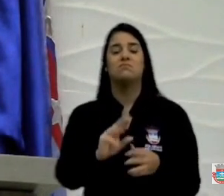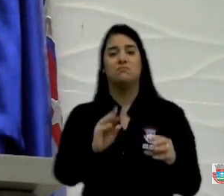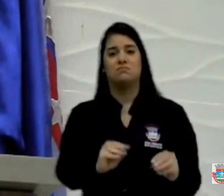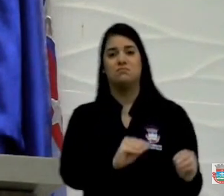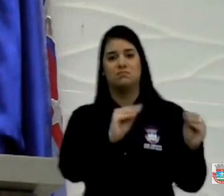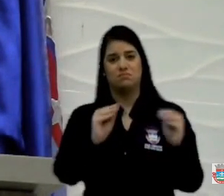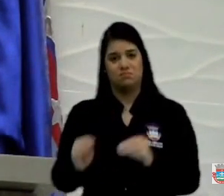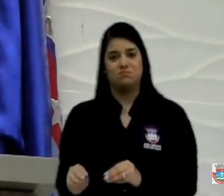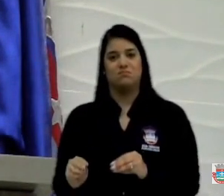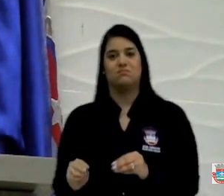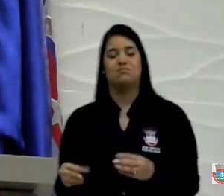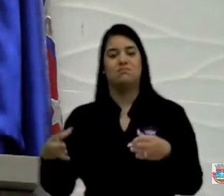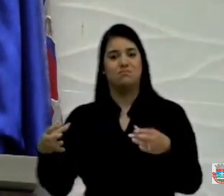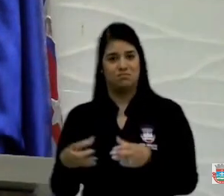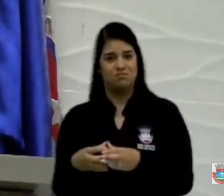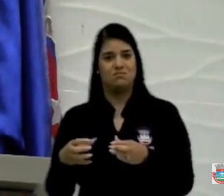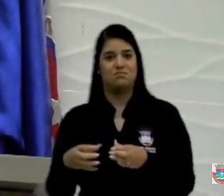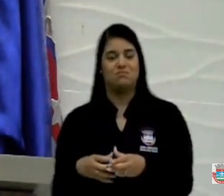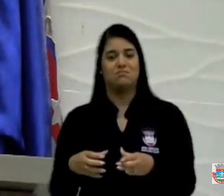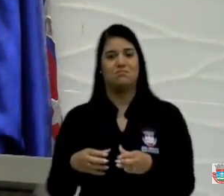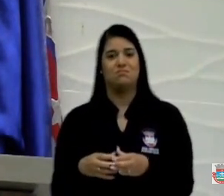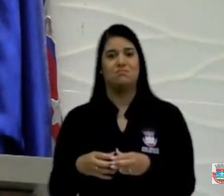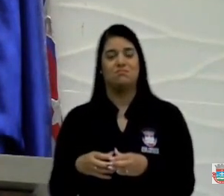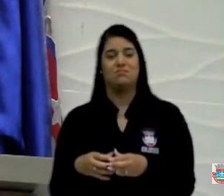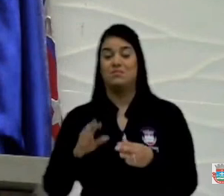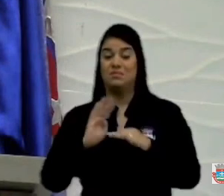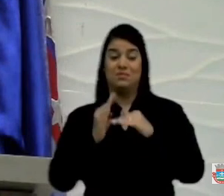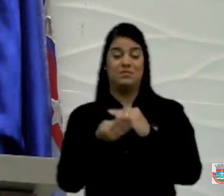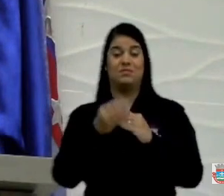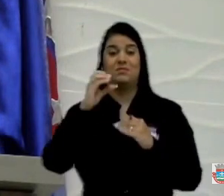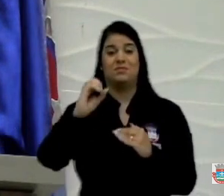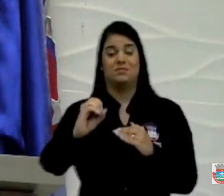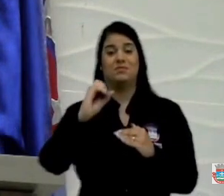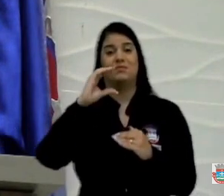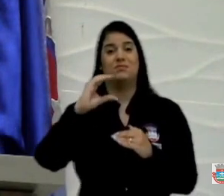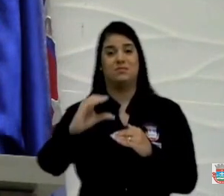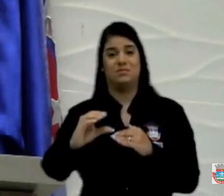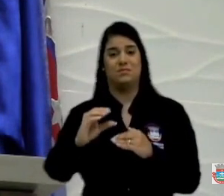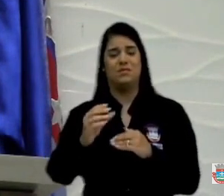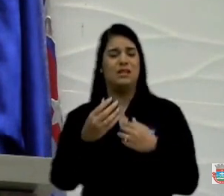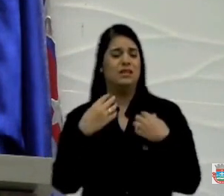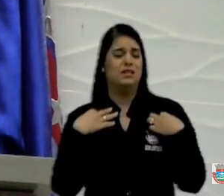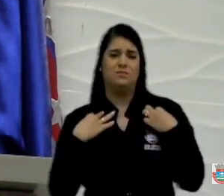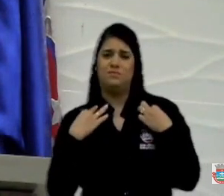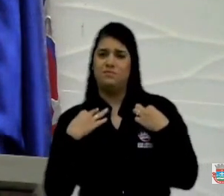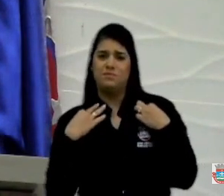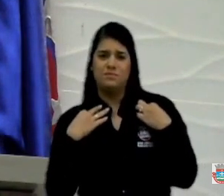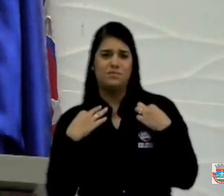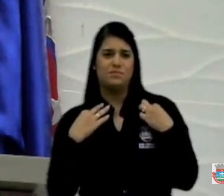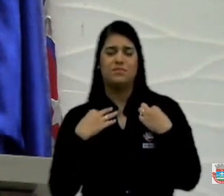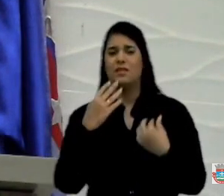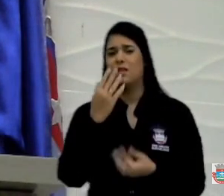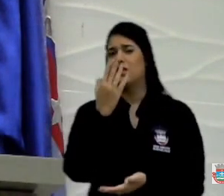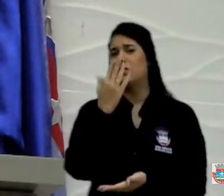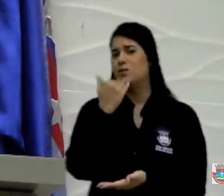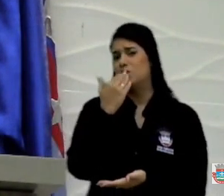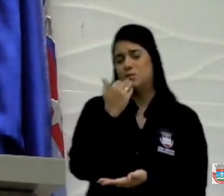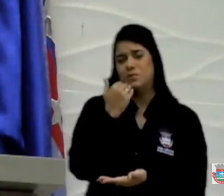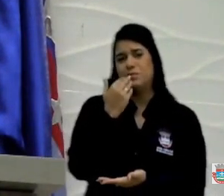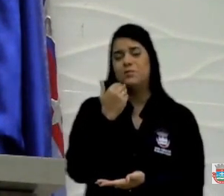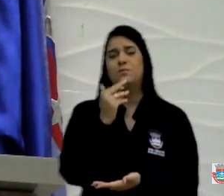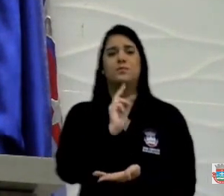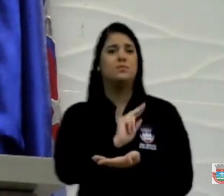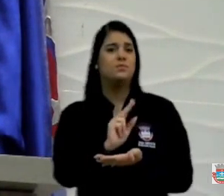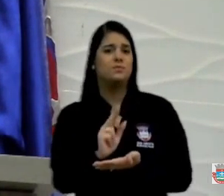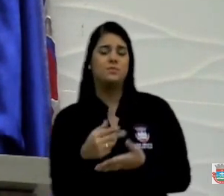comunidade ali do Odete Costa. Então, todos aqueles que desejarem doar agasalhos, itens de higiene, alimentos não